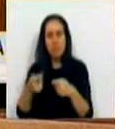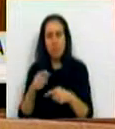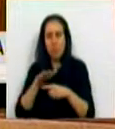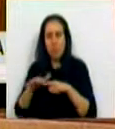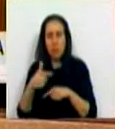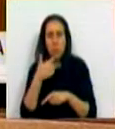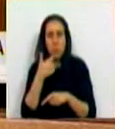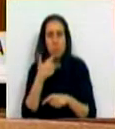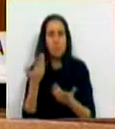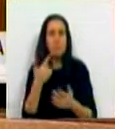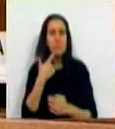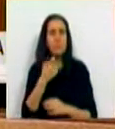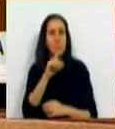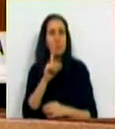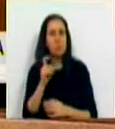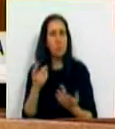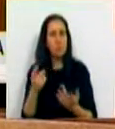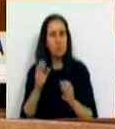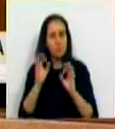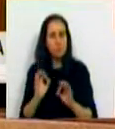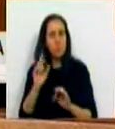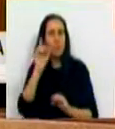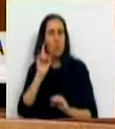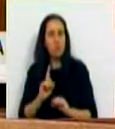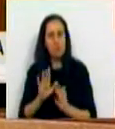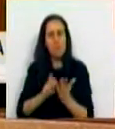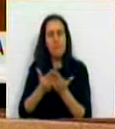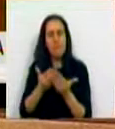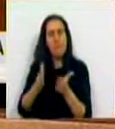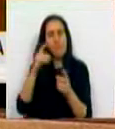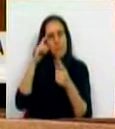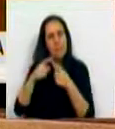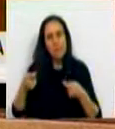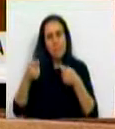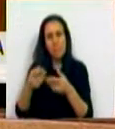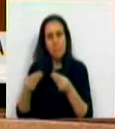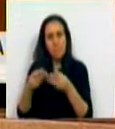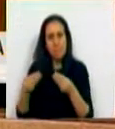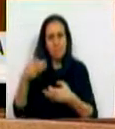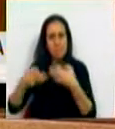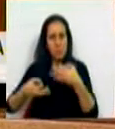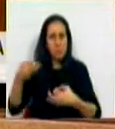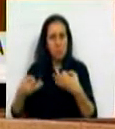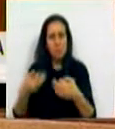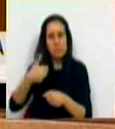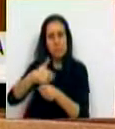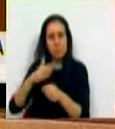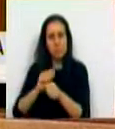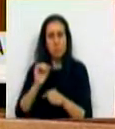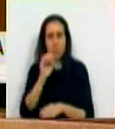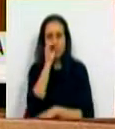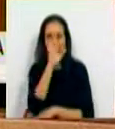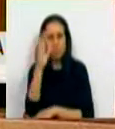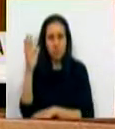Assim perguntamos, quando vão efetivamente abrir as candidaturas para o investimento em equipamento e maquinaria no setor